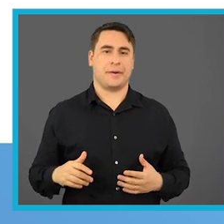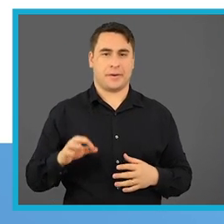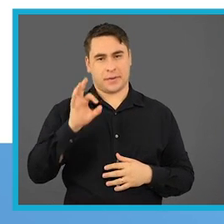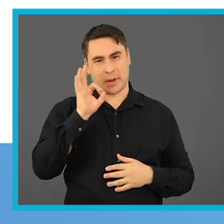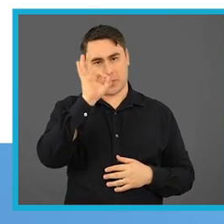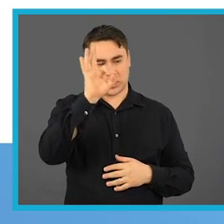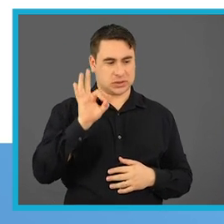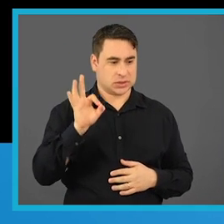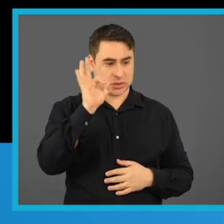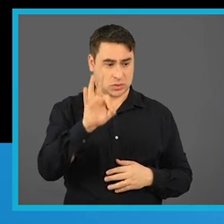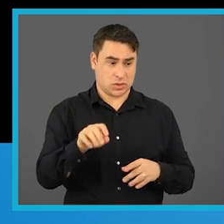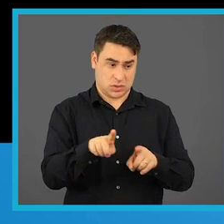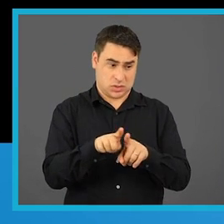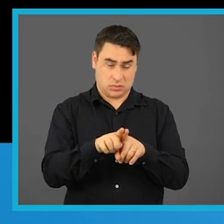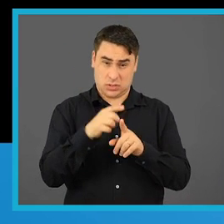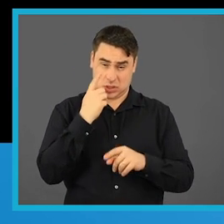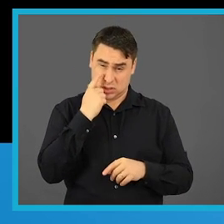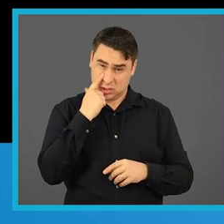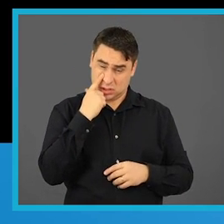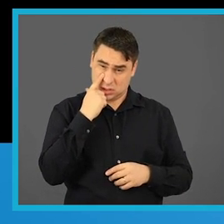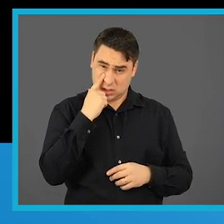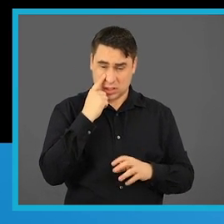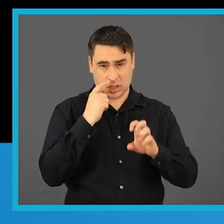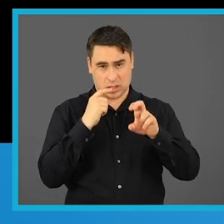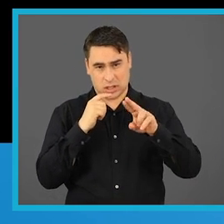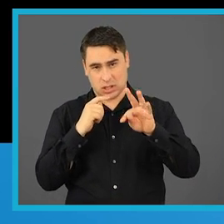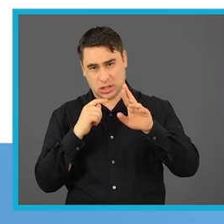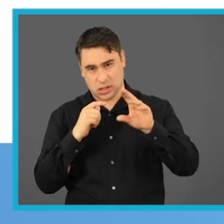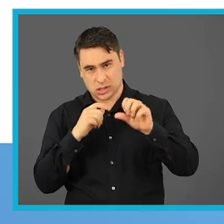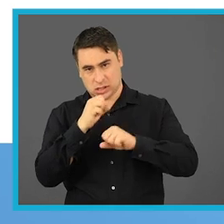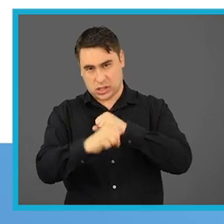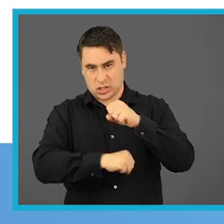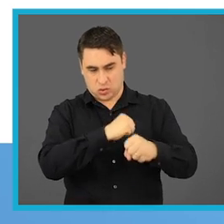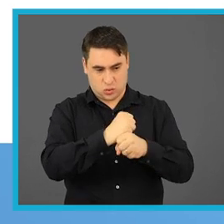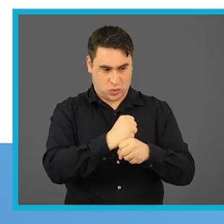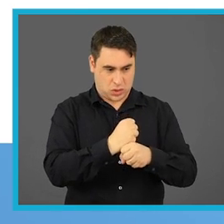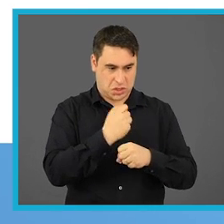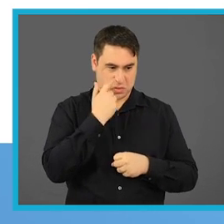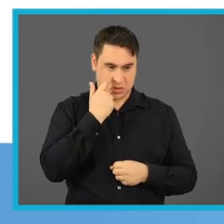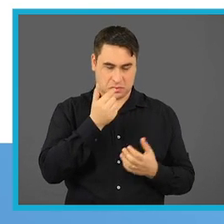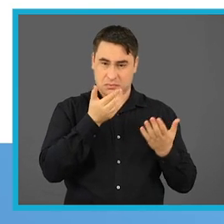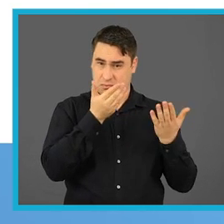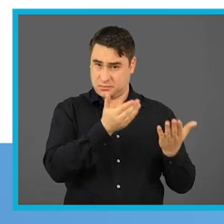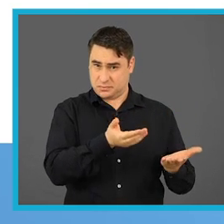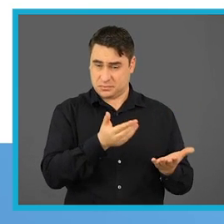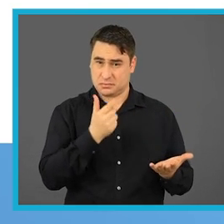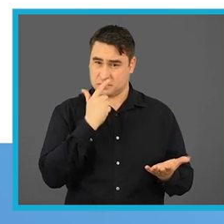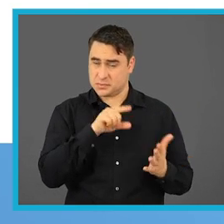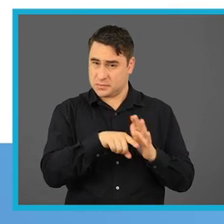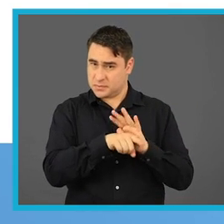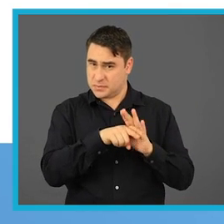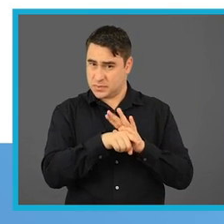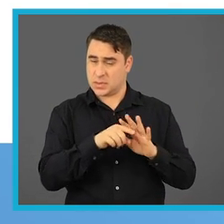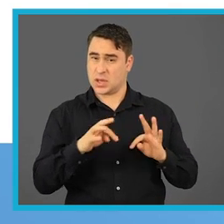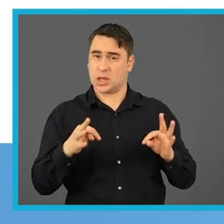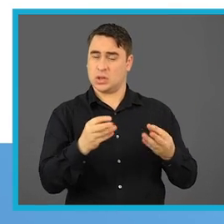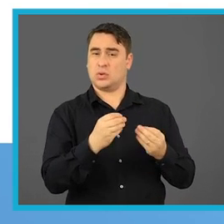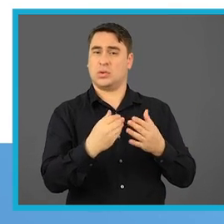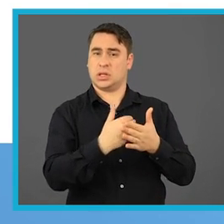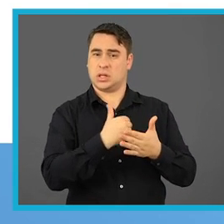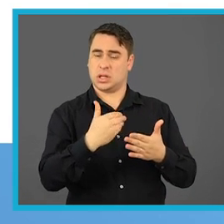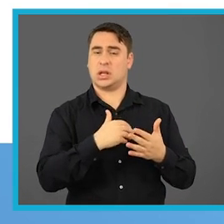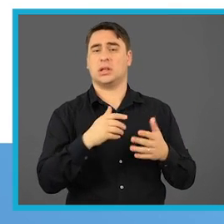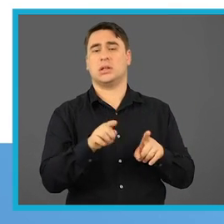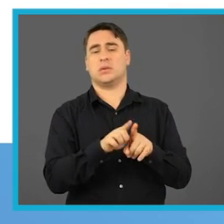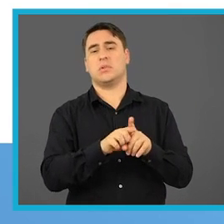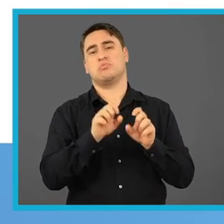um valor em percentual. Há também aqui as entradas anuais, onde você vai analisar todas